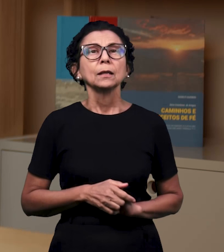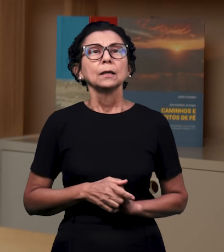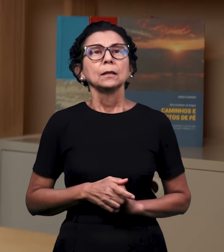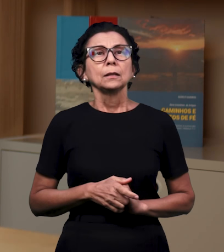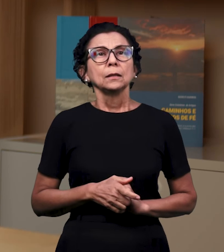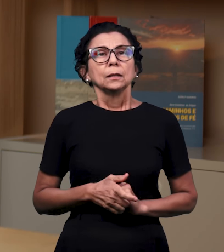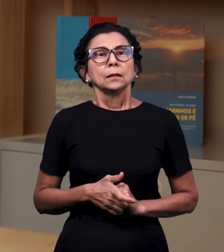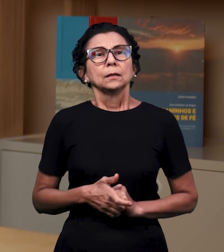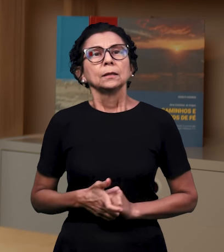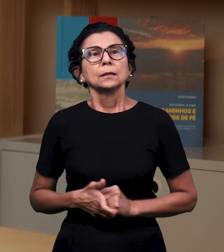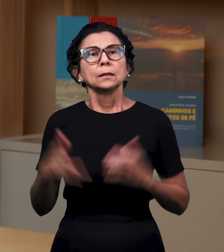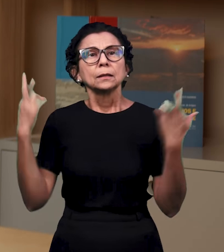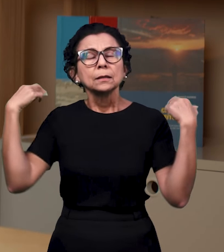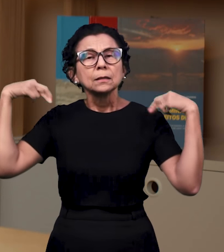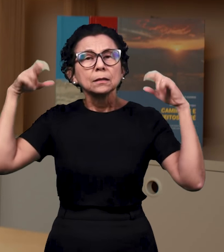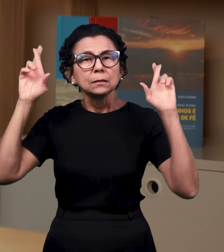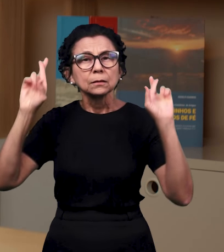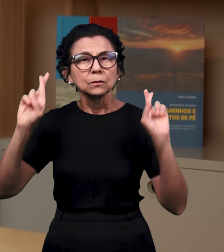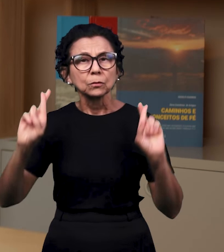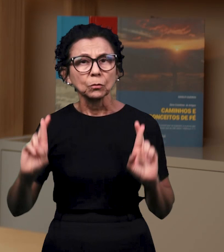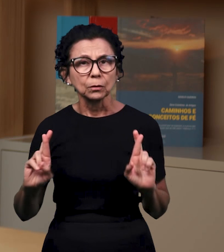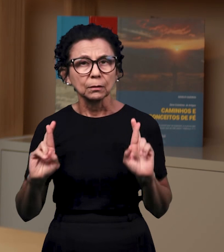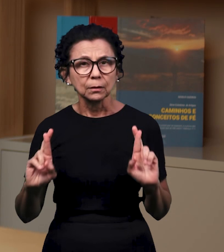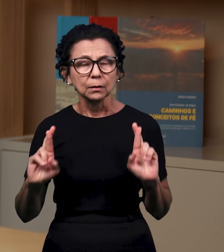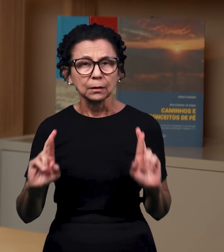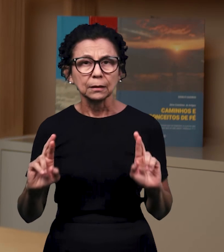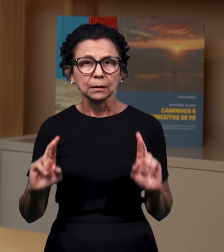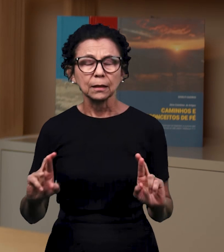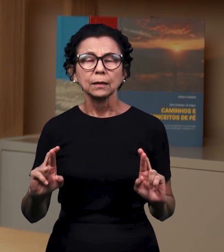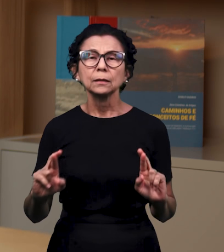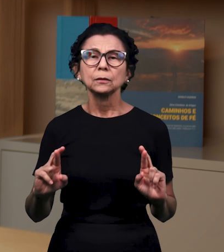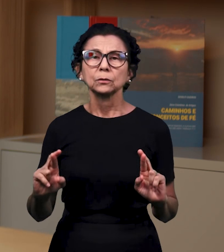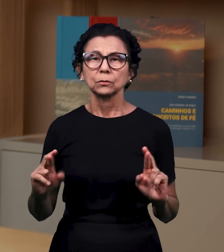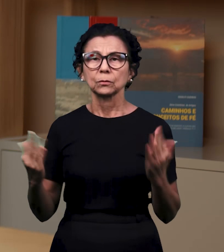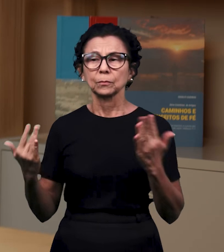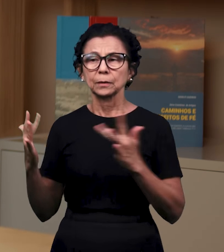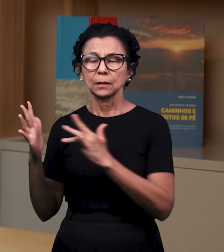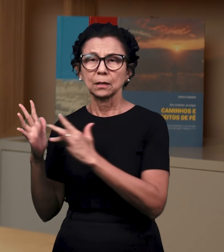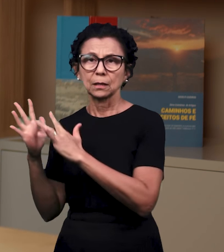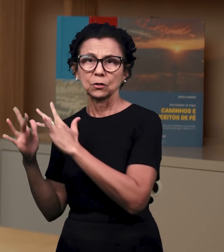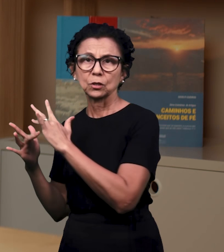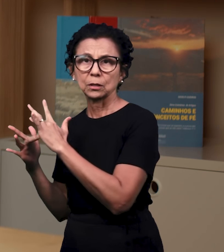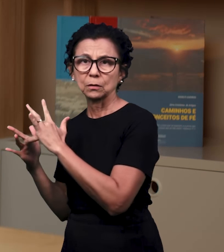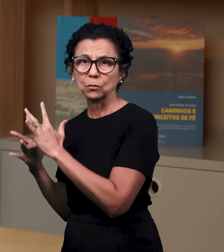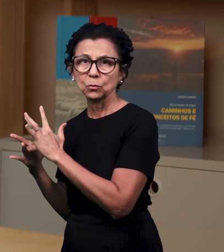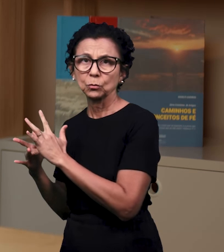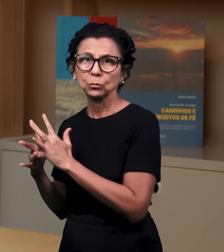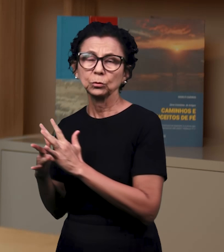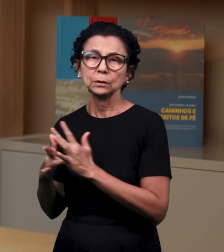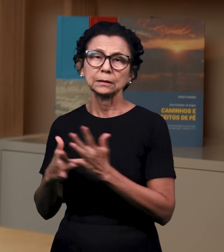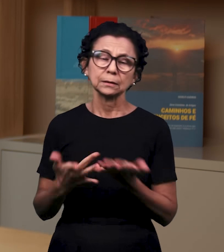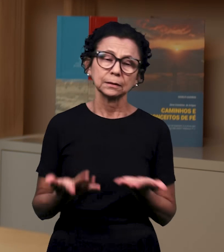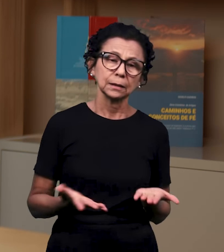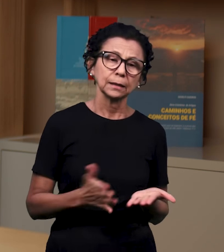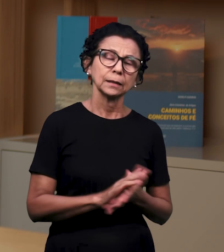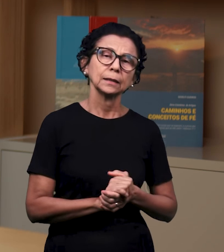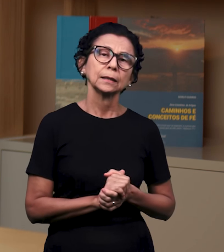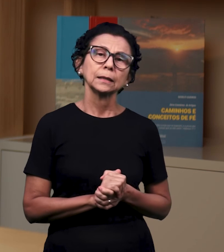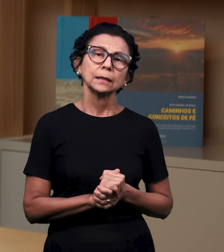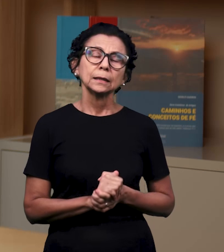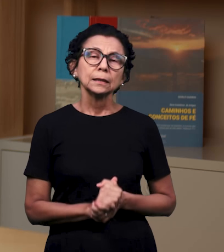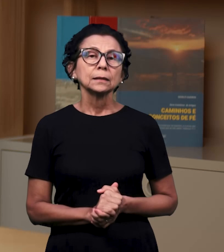sair, essa Páscoa que Deus levou Israel a comemorar anualmente, era